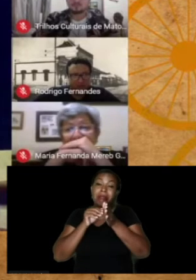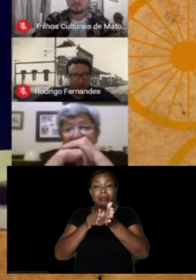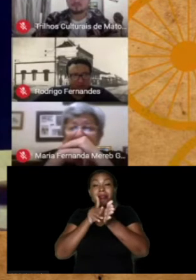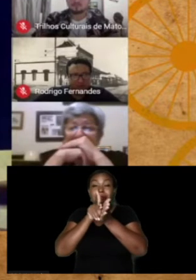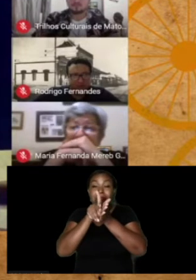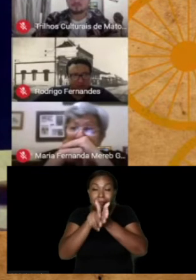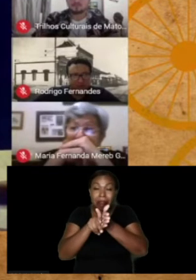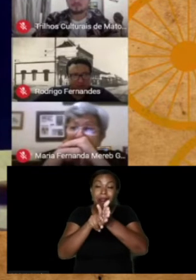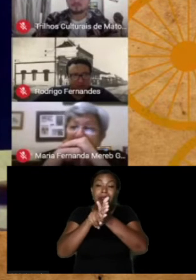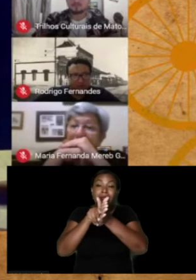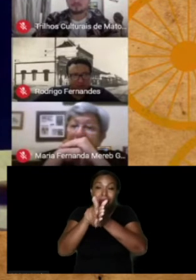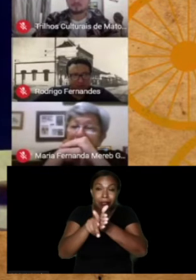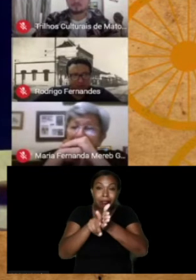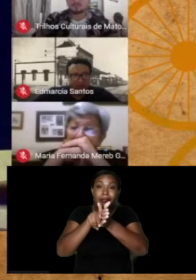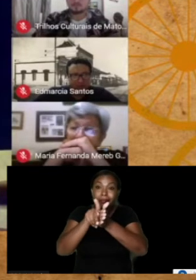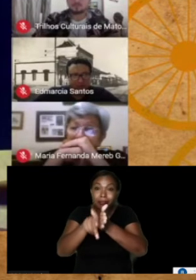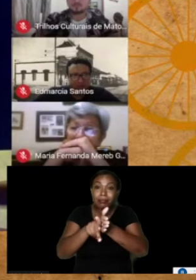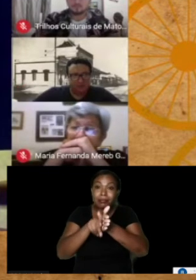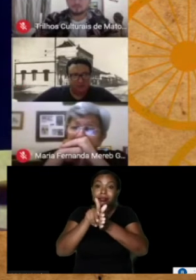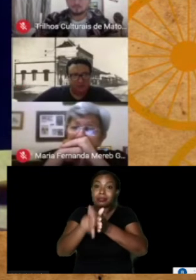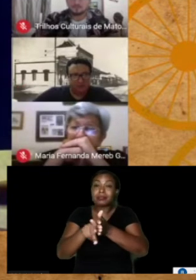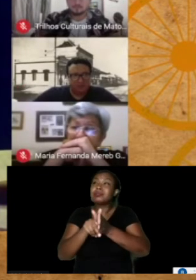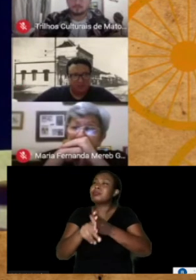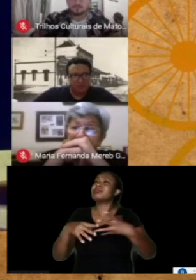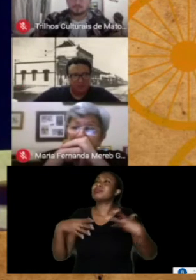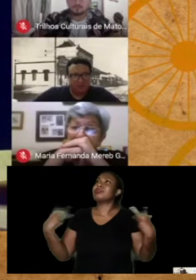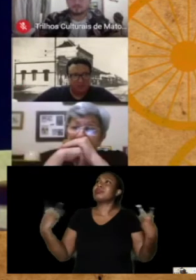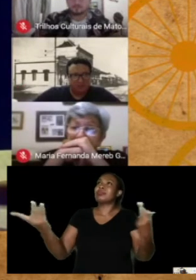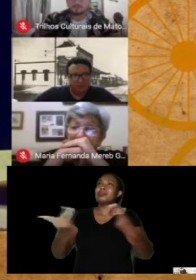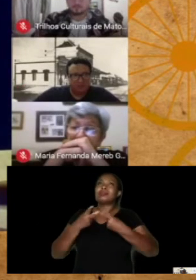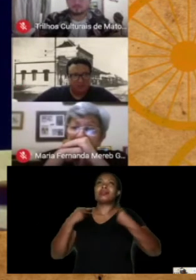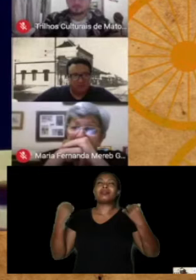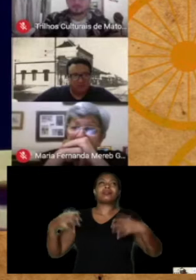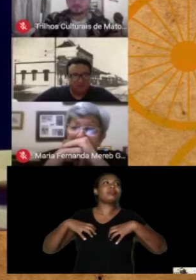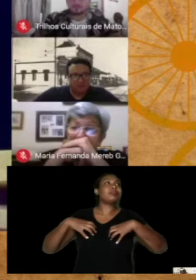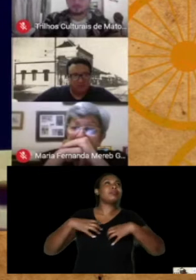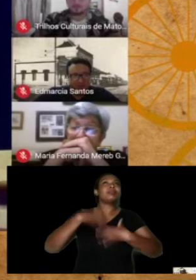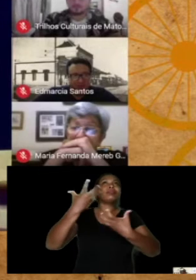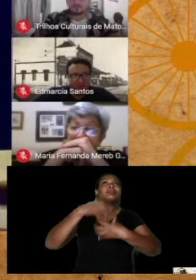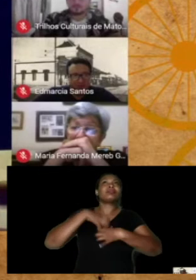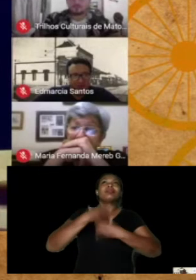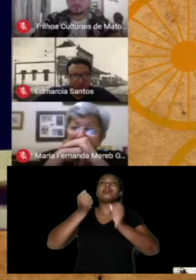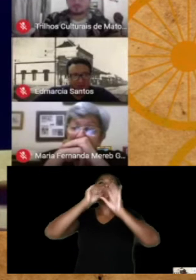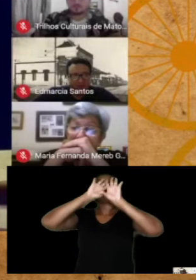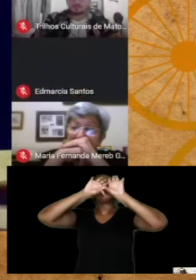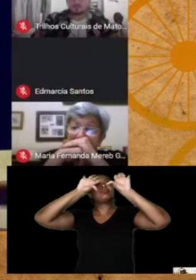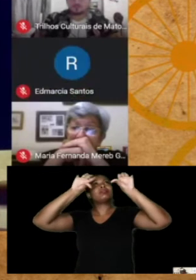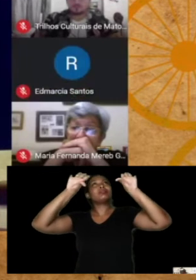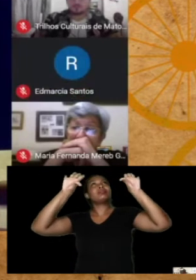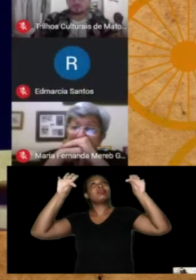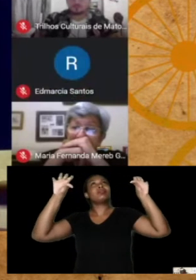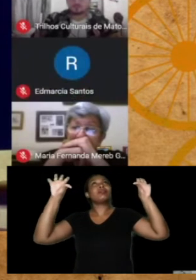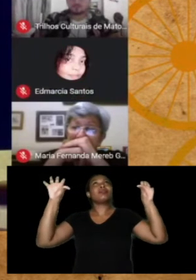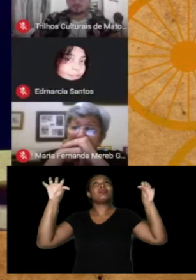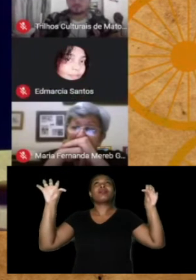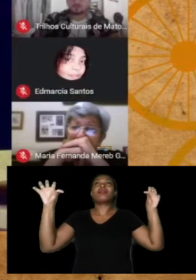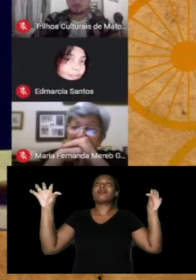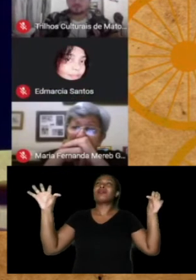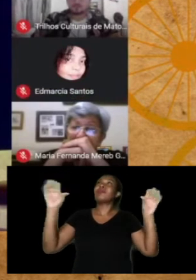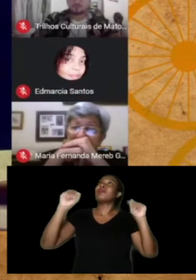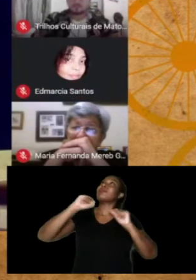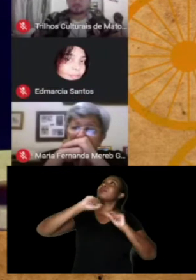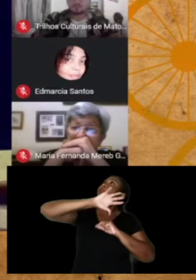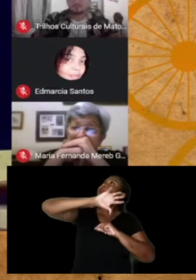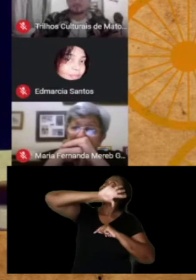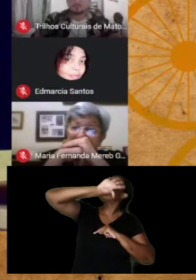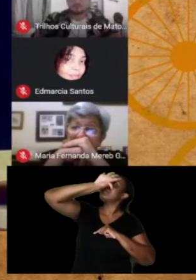meio daquela imensidão cósmica, um céu de 360 graus por cima,